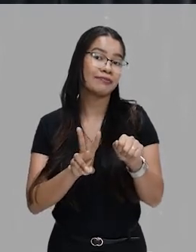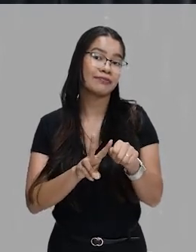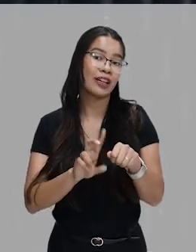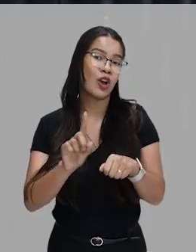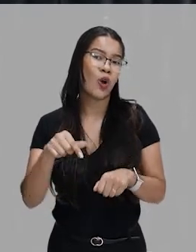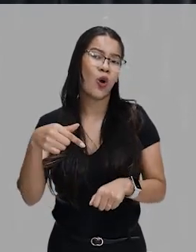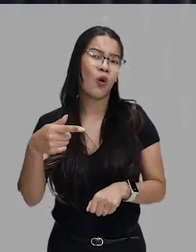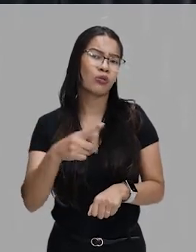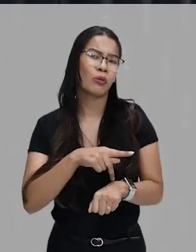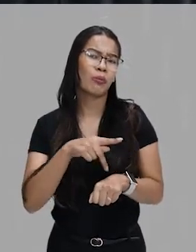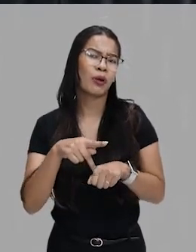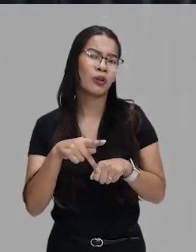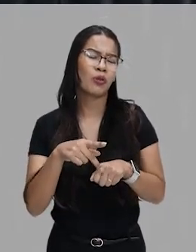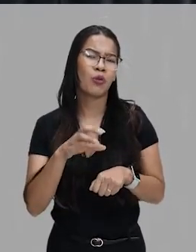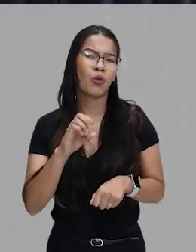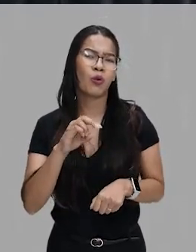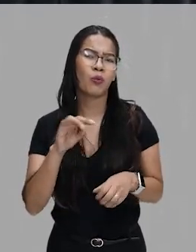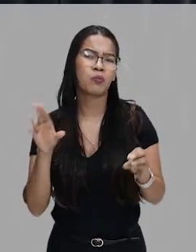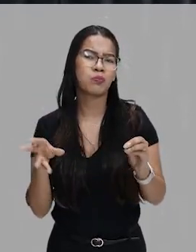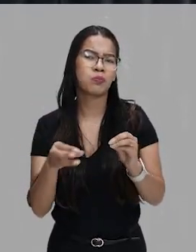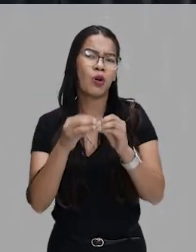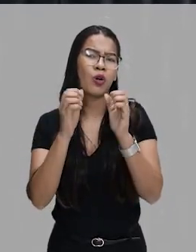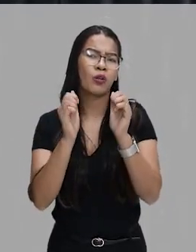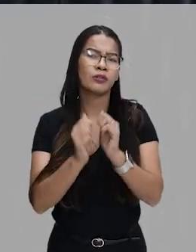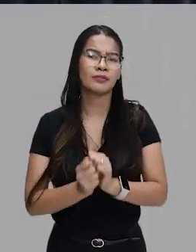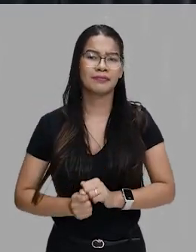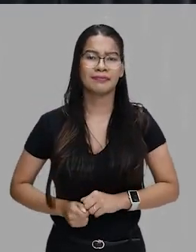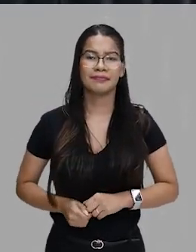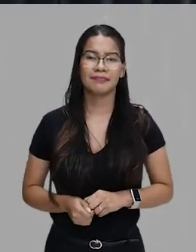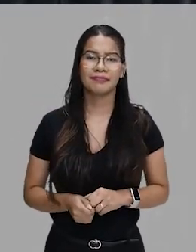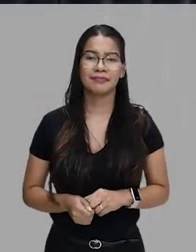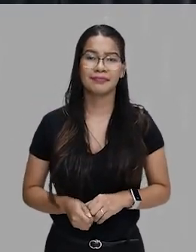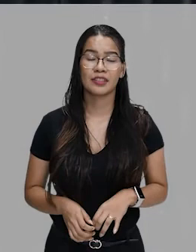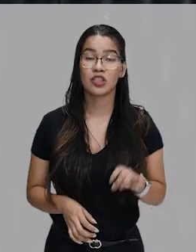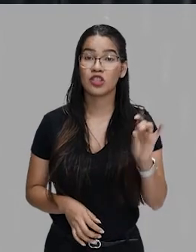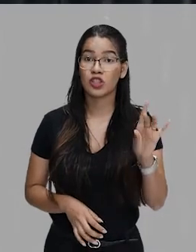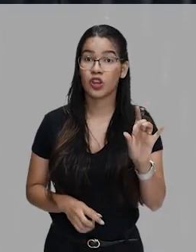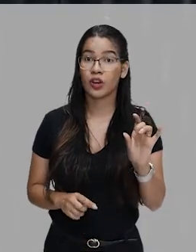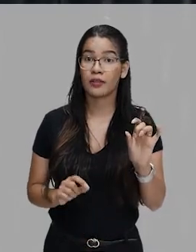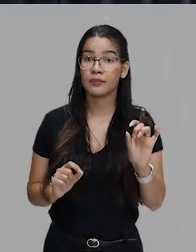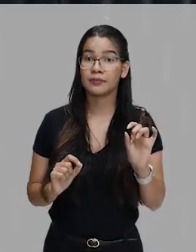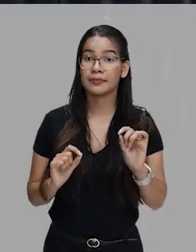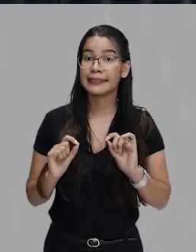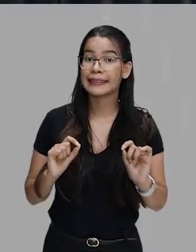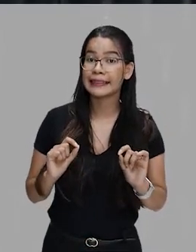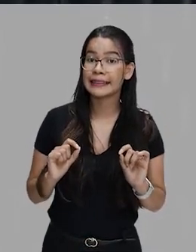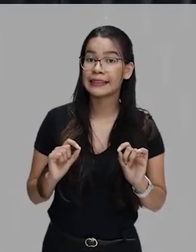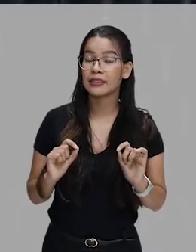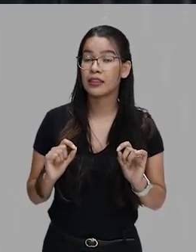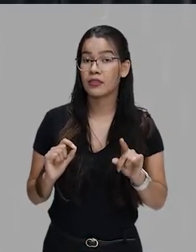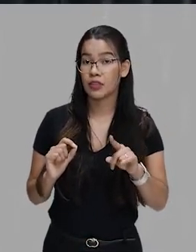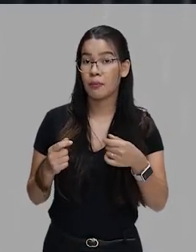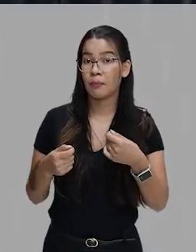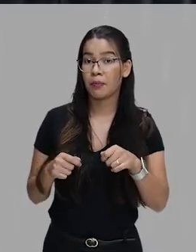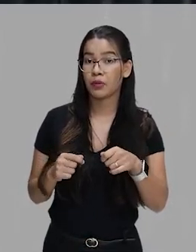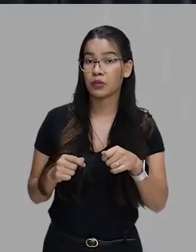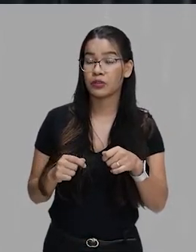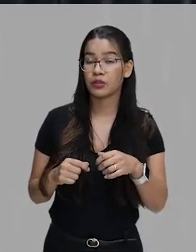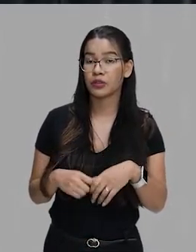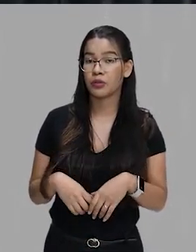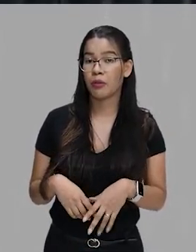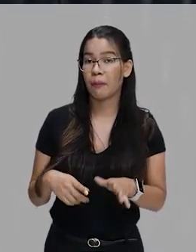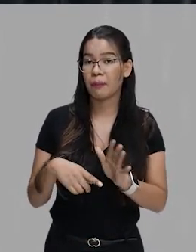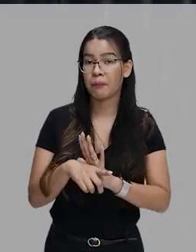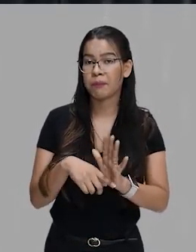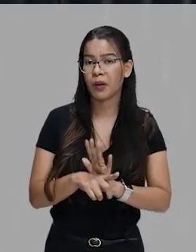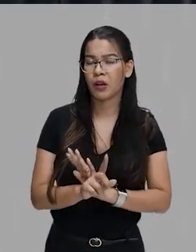Período composto por subordinação, orações adverbiais. Só que você pode, numa questão